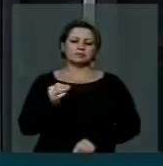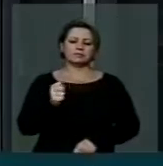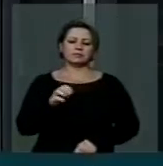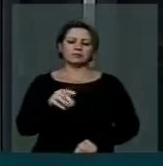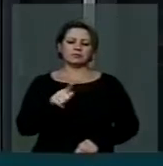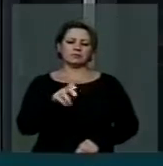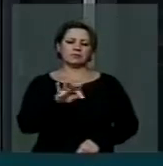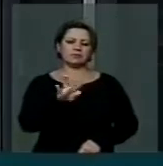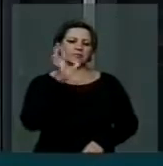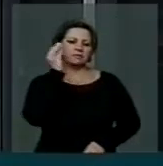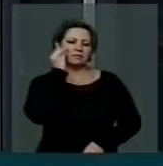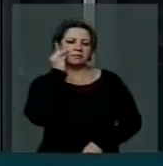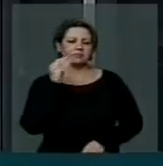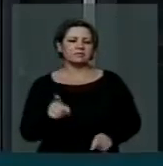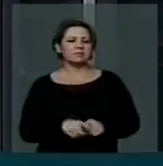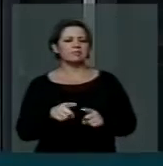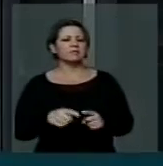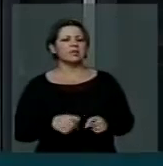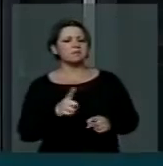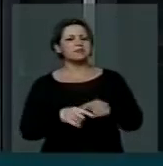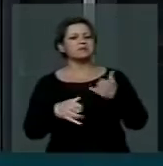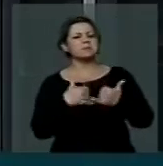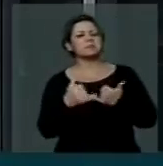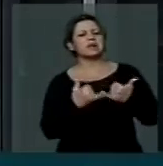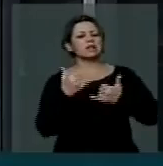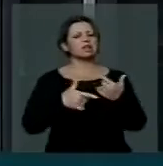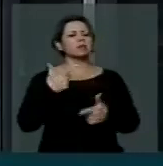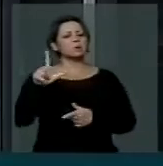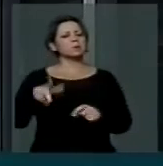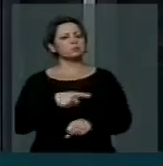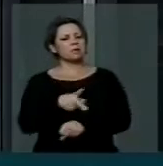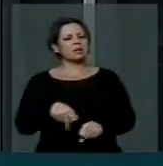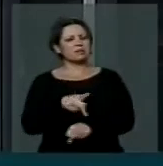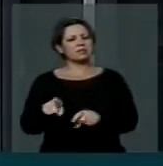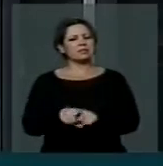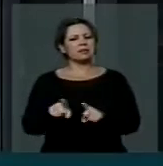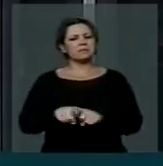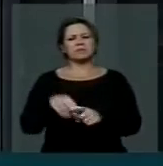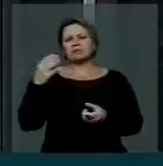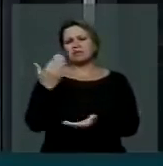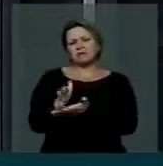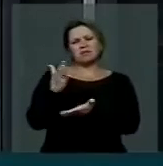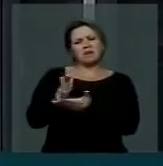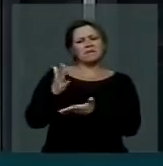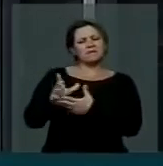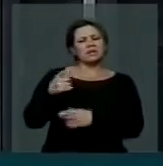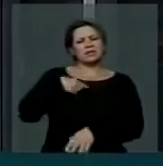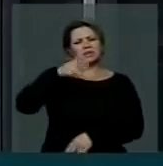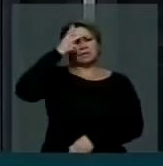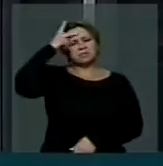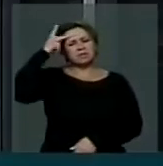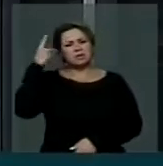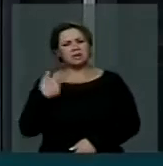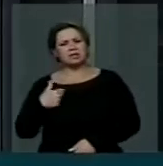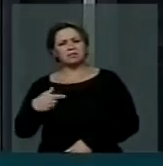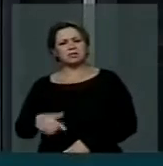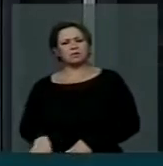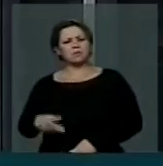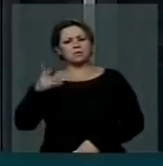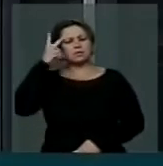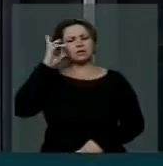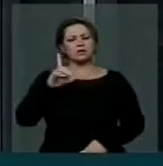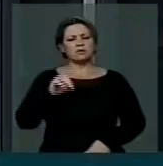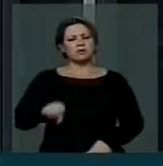Lamentavelmente, porém, no jogo bruto das relações internacionais, que nada tem a ver com salamaleques